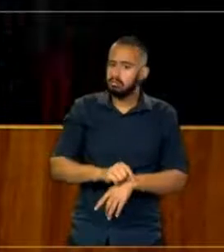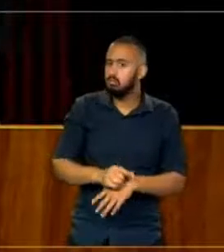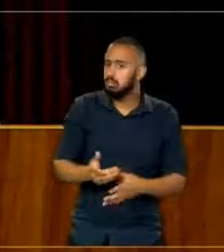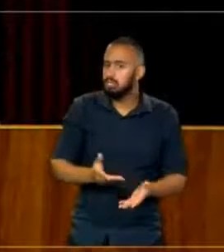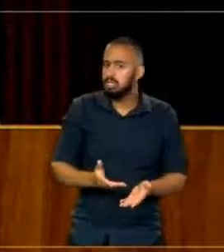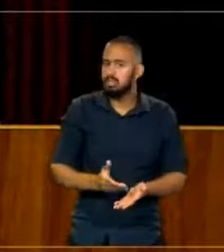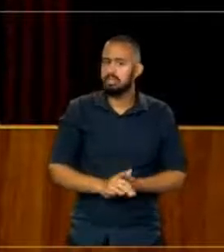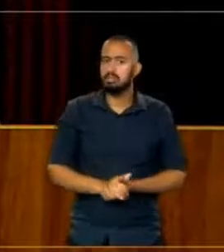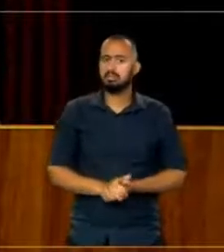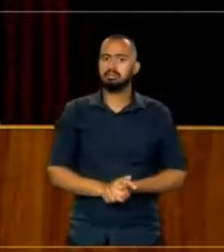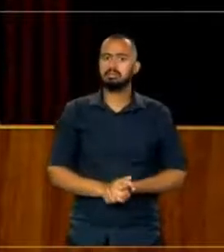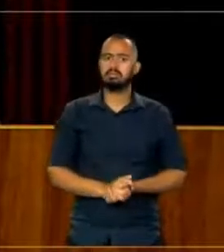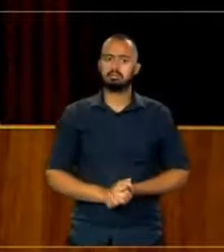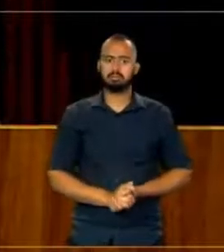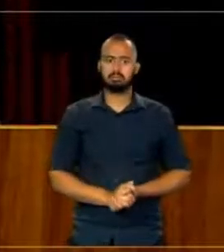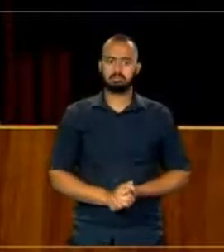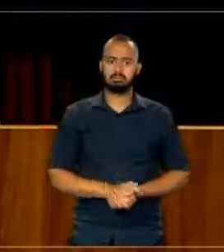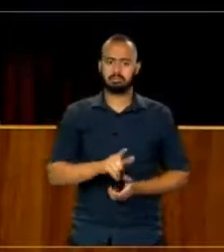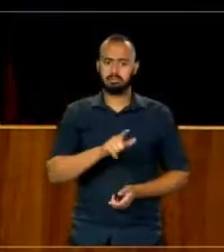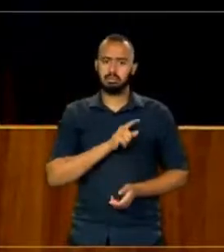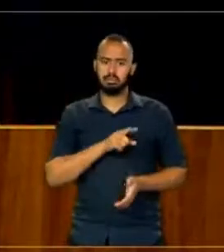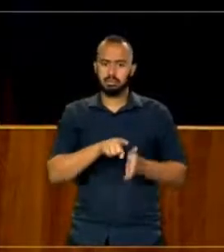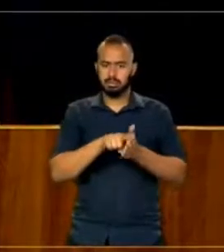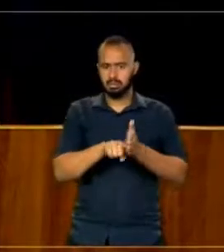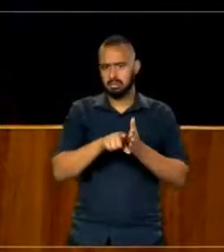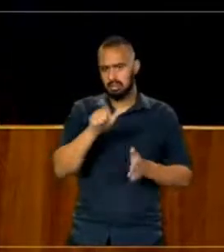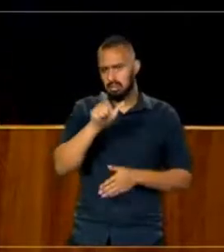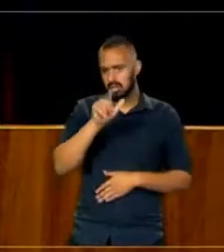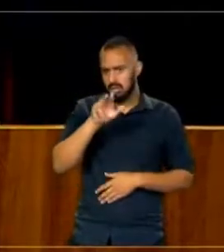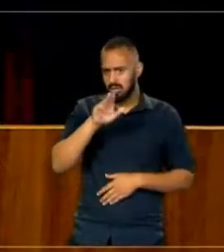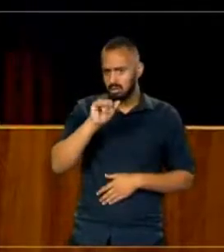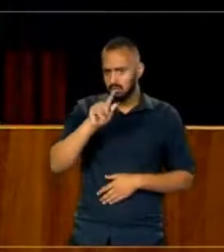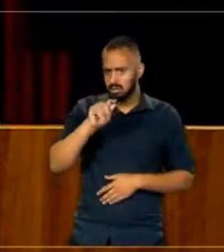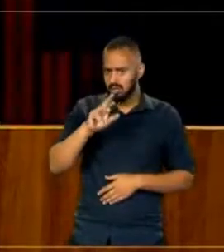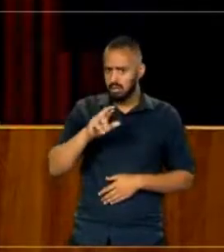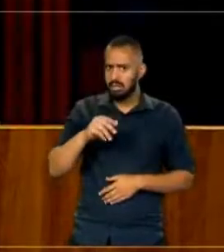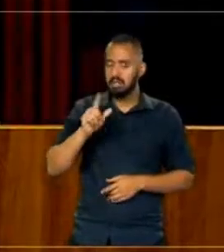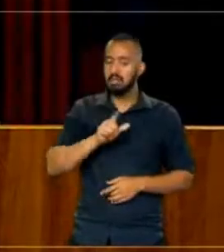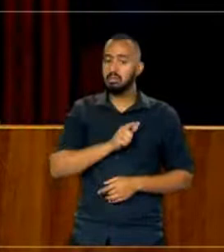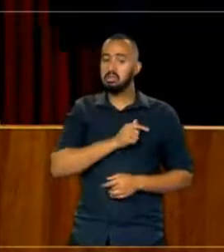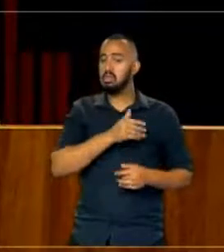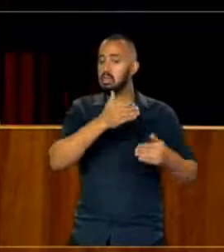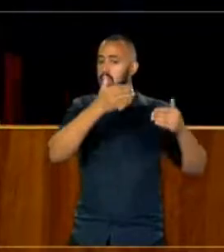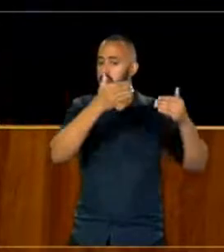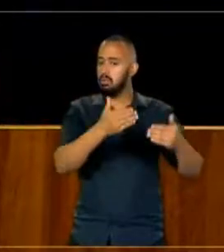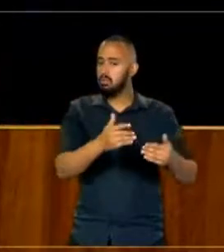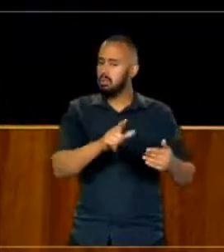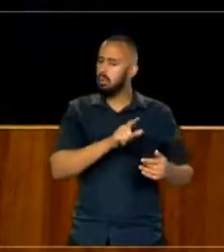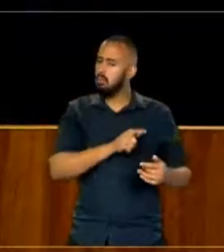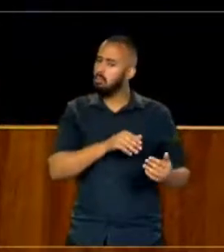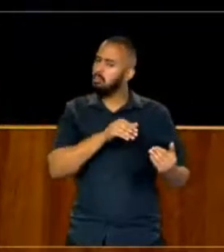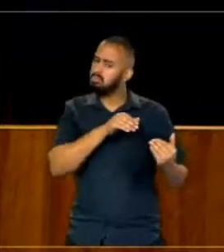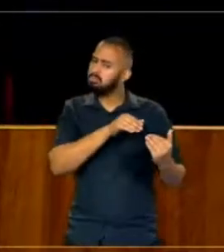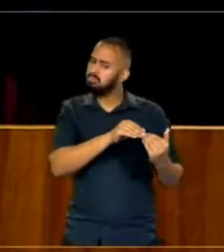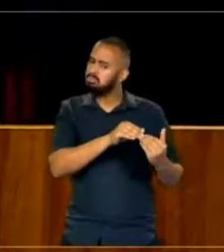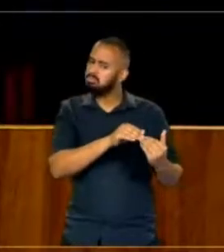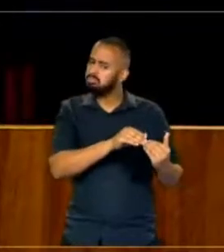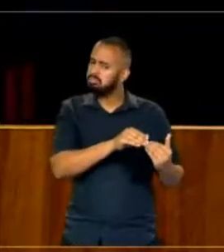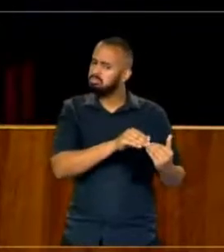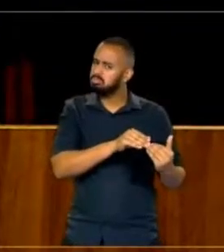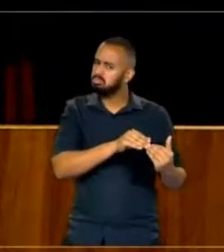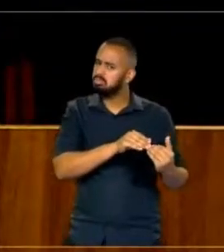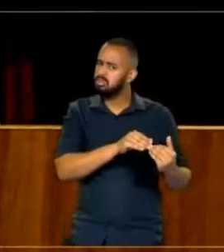nesse momento de análise liminar, me parece presente a verossimilhança, o antigo fumus